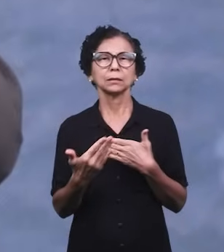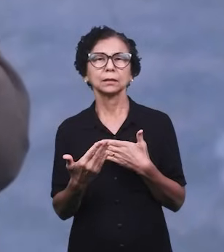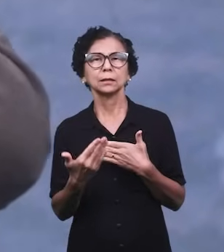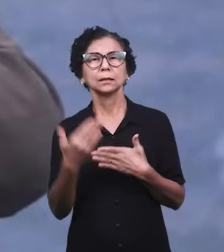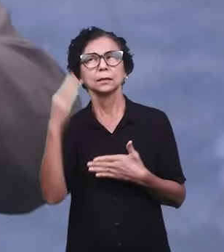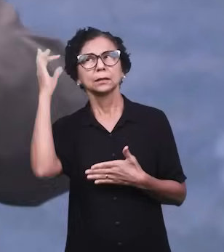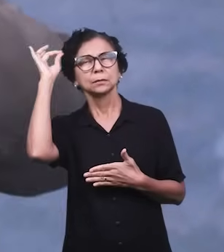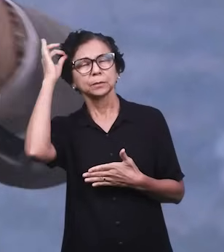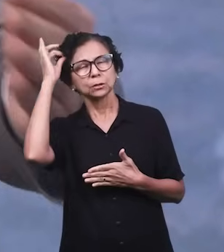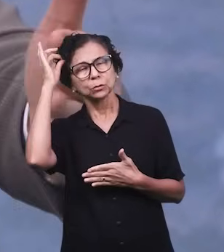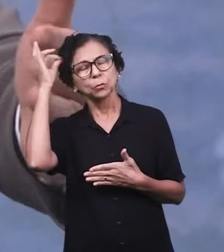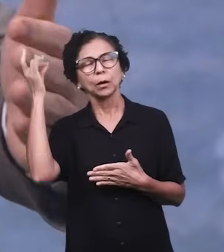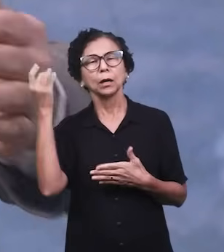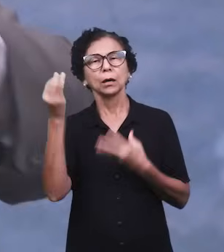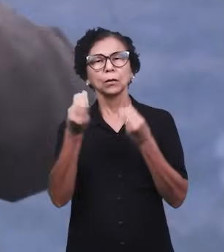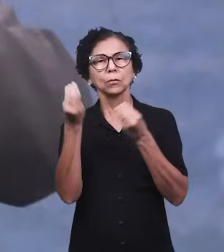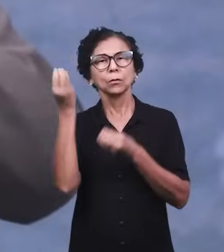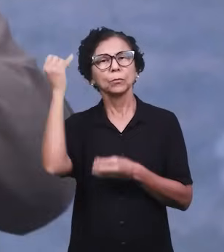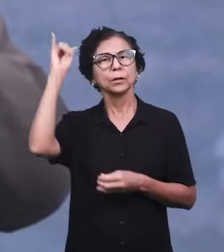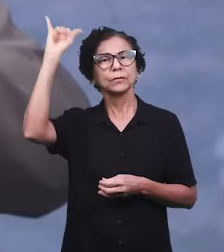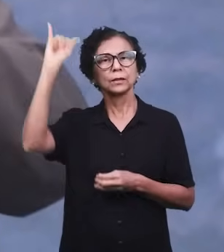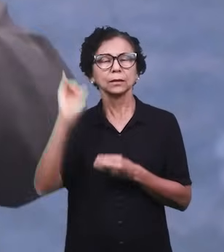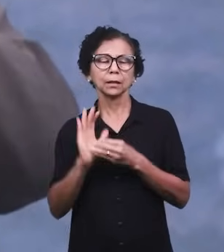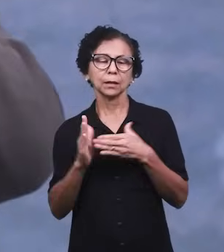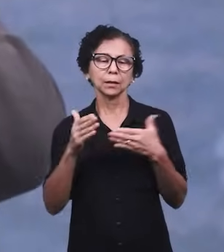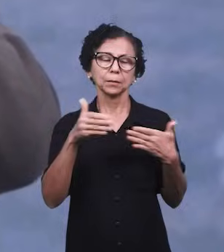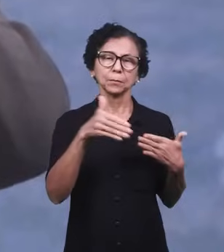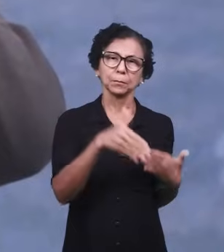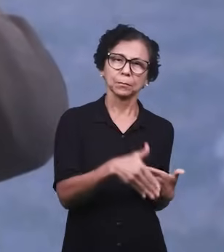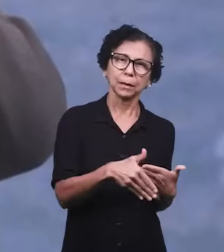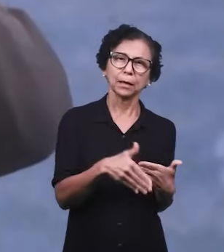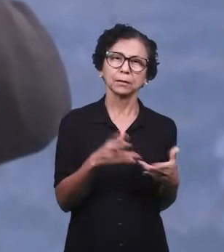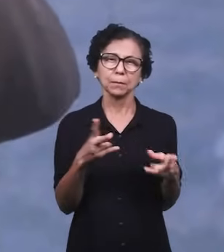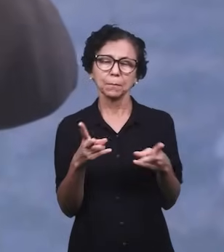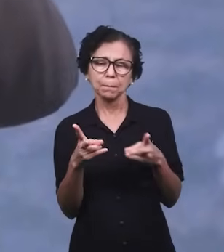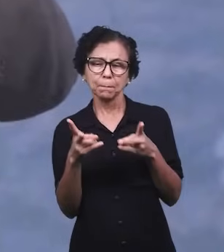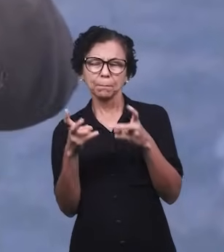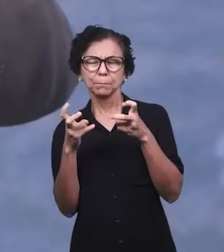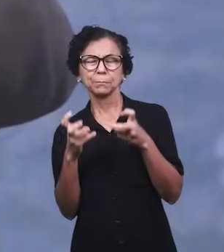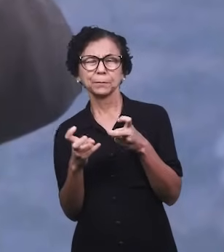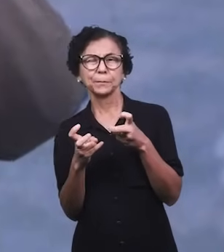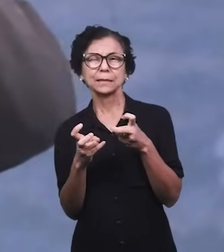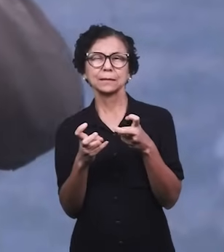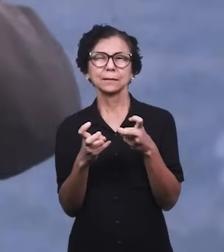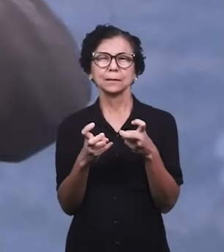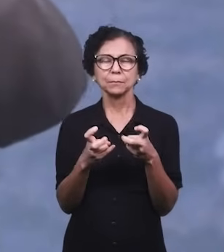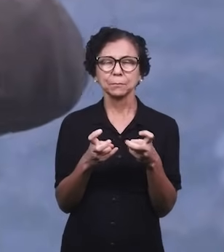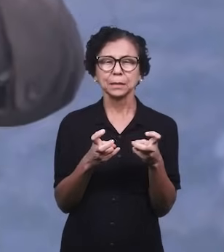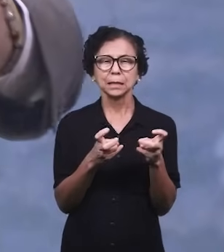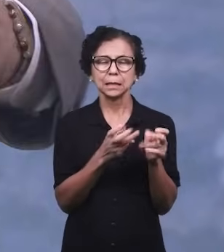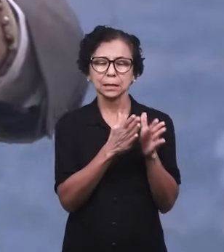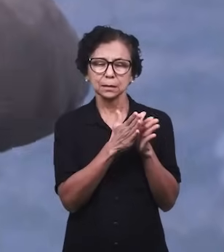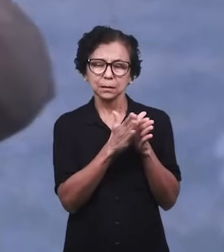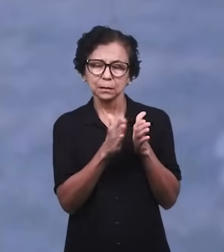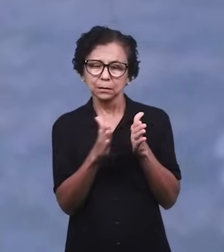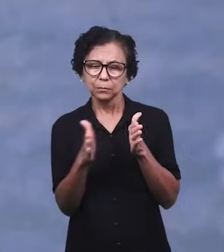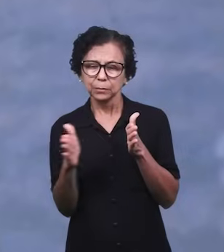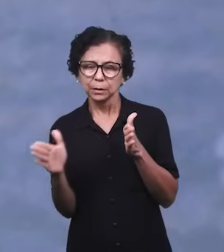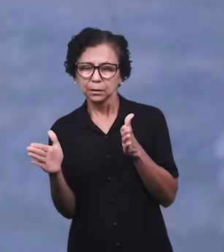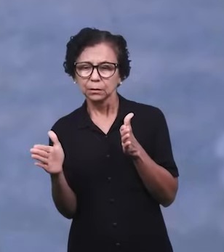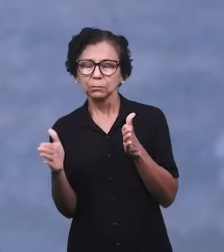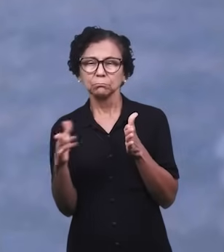sobre como evitar, né, e em que estágio da doença se está,